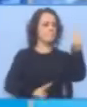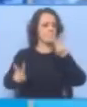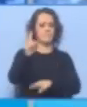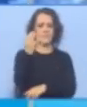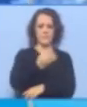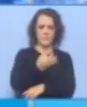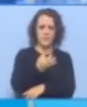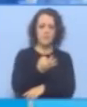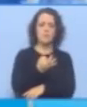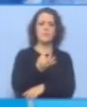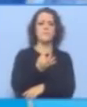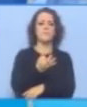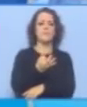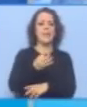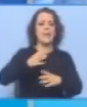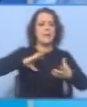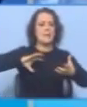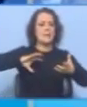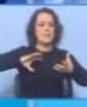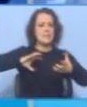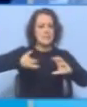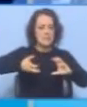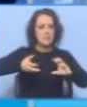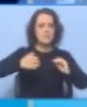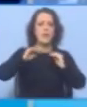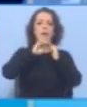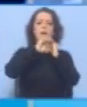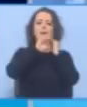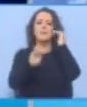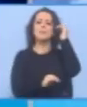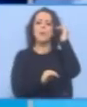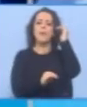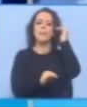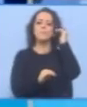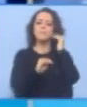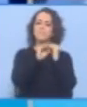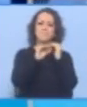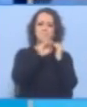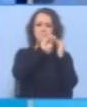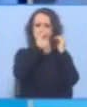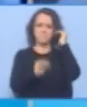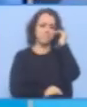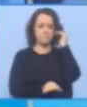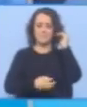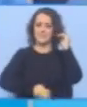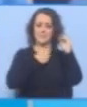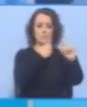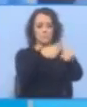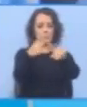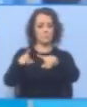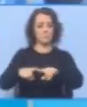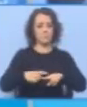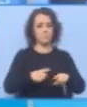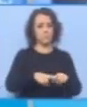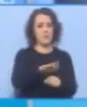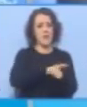apesar durante a crise não se atenuaram essas desigualdades, portanto a crise foi sentida de uma forma muito diferente por vários setores